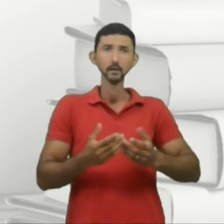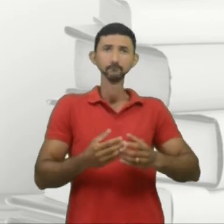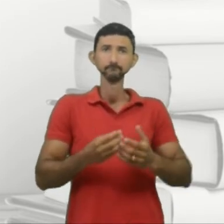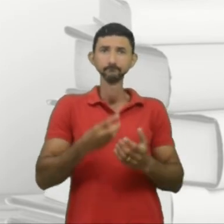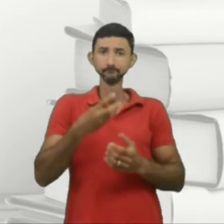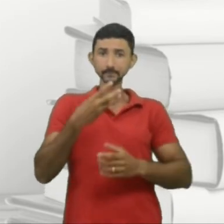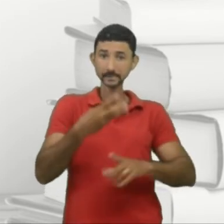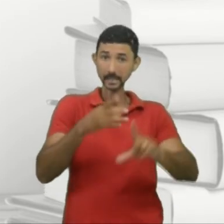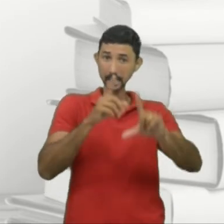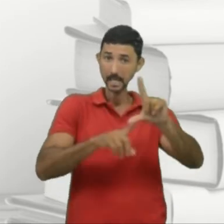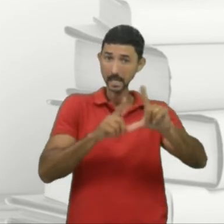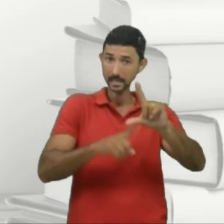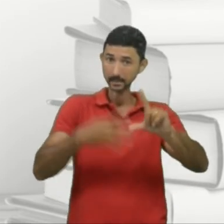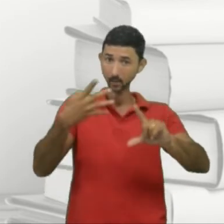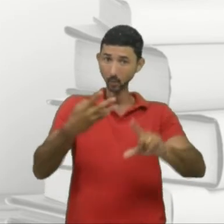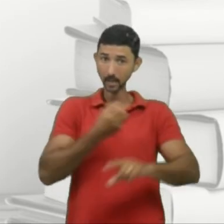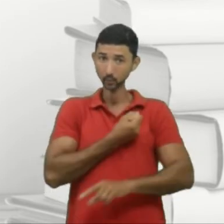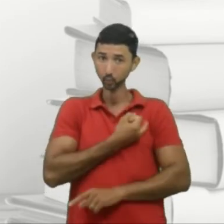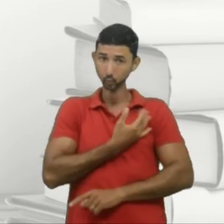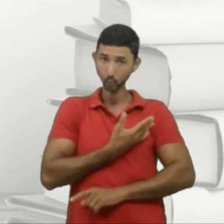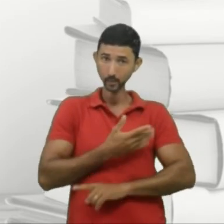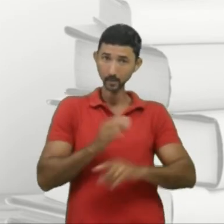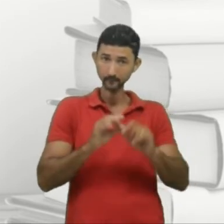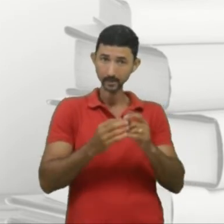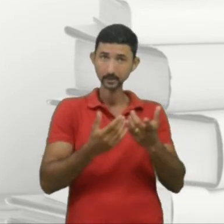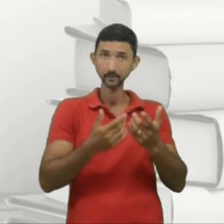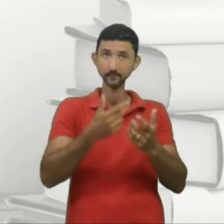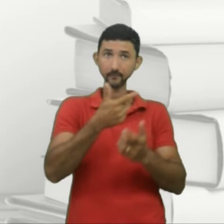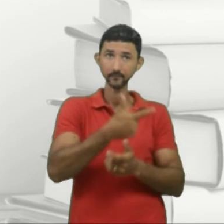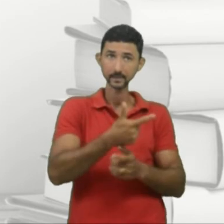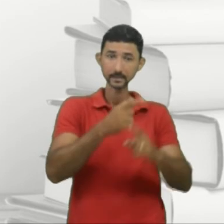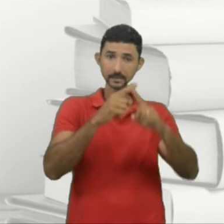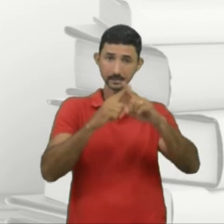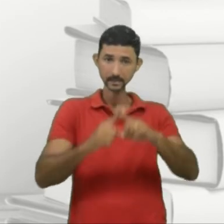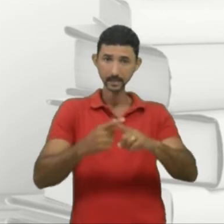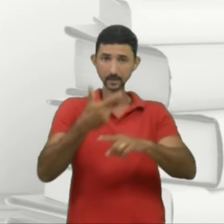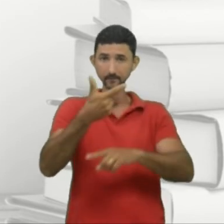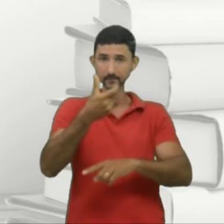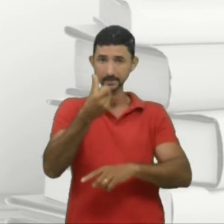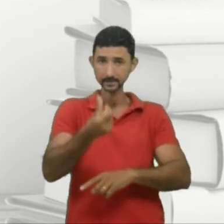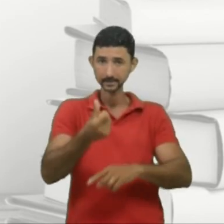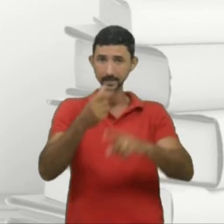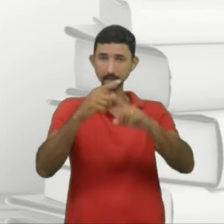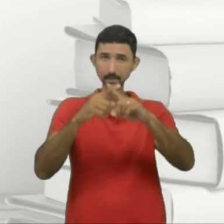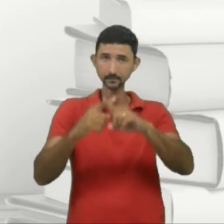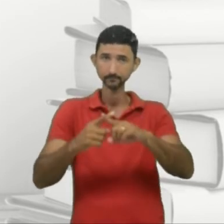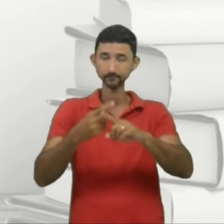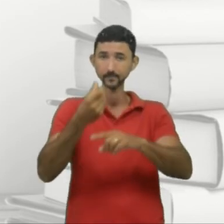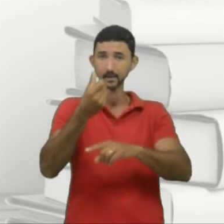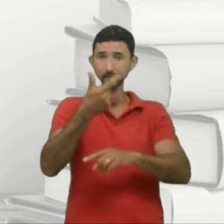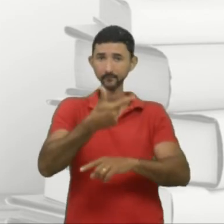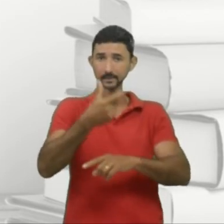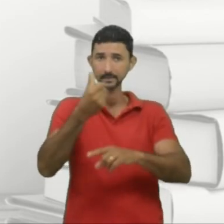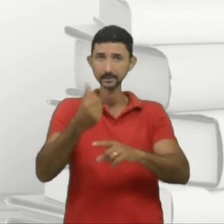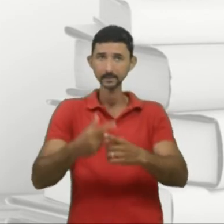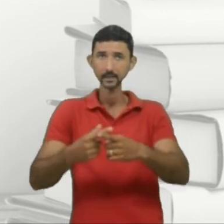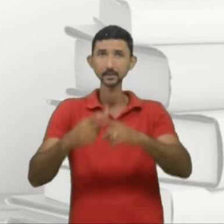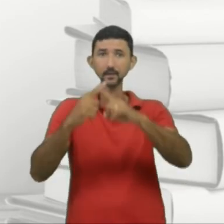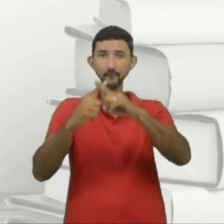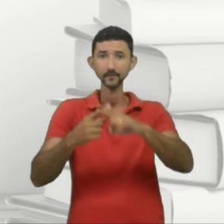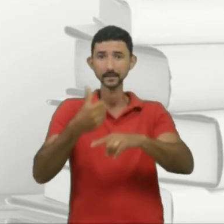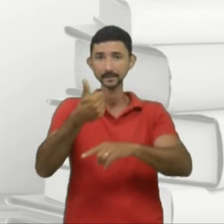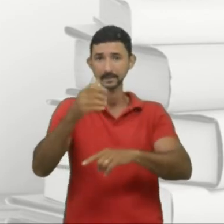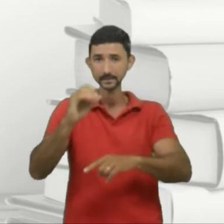3 letras e 4 números, a gente vai fazer 26 vezes 26 vezes 26, vezes 10,